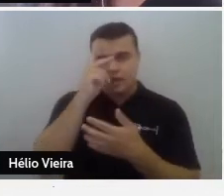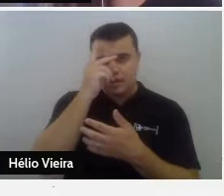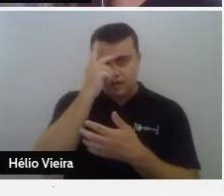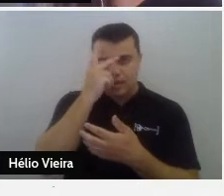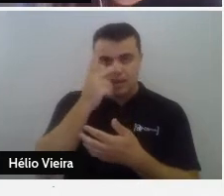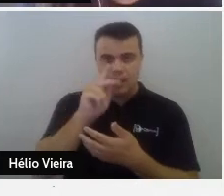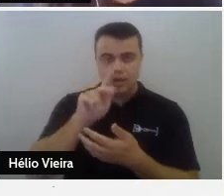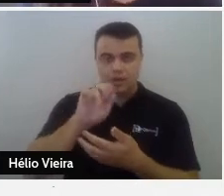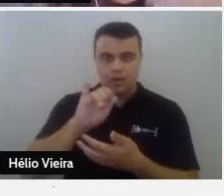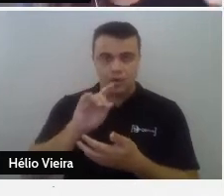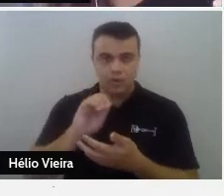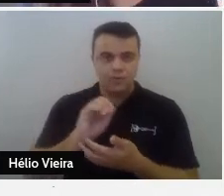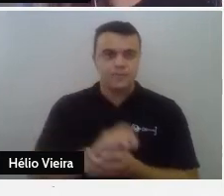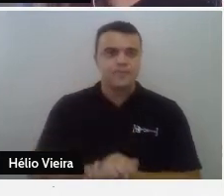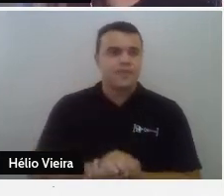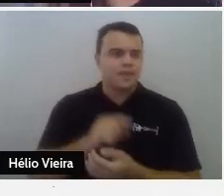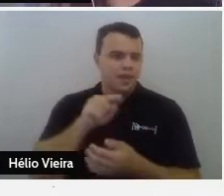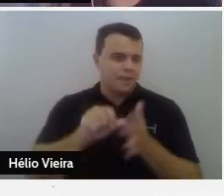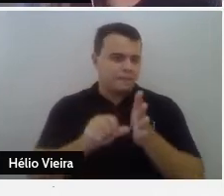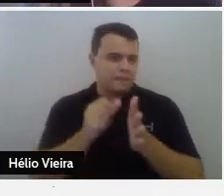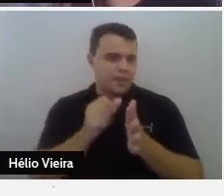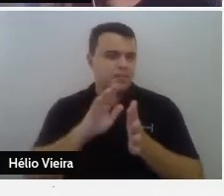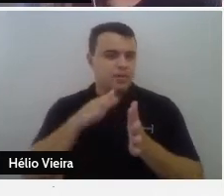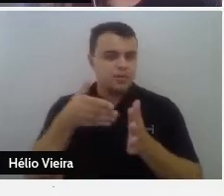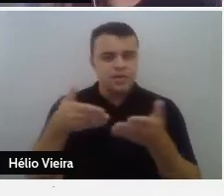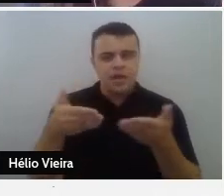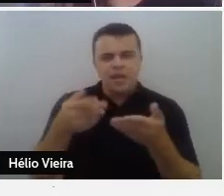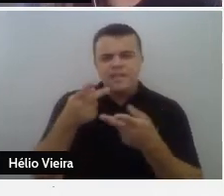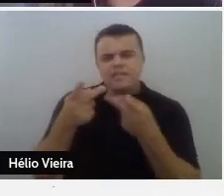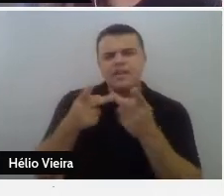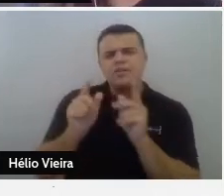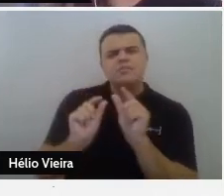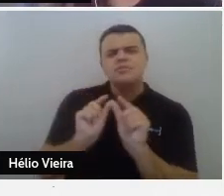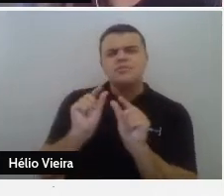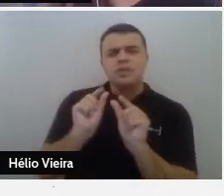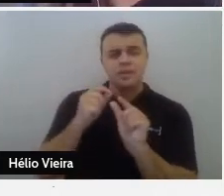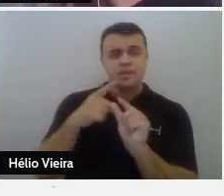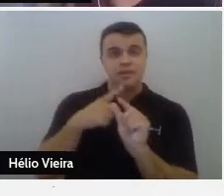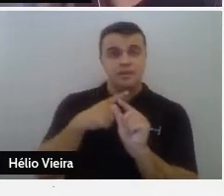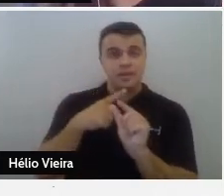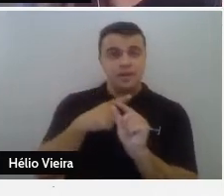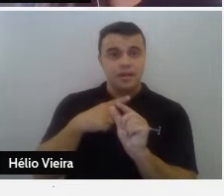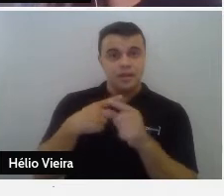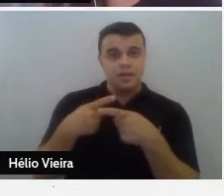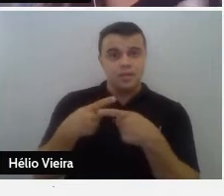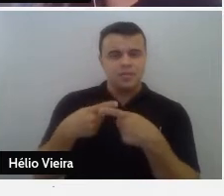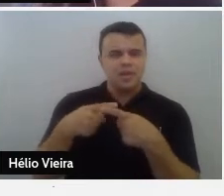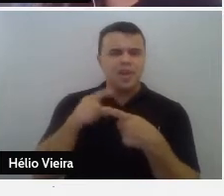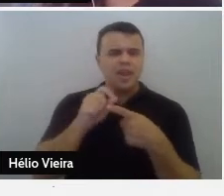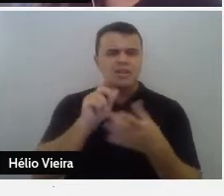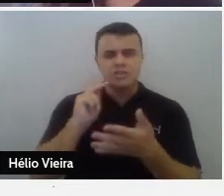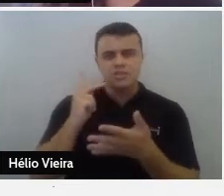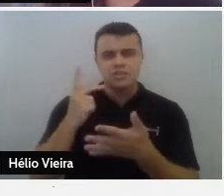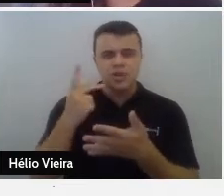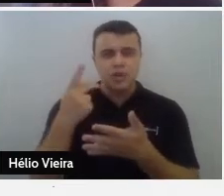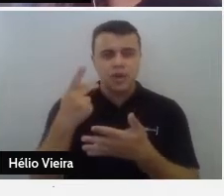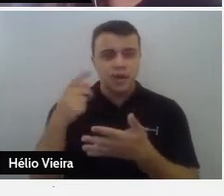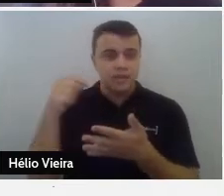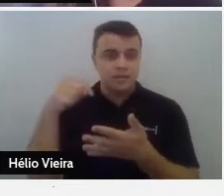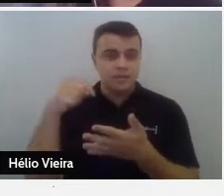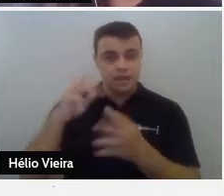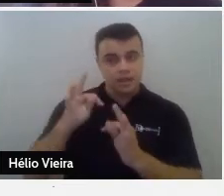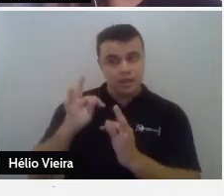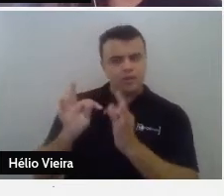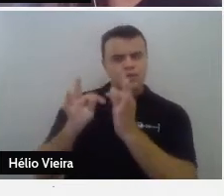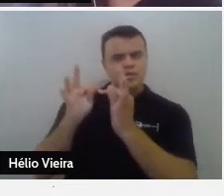Viana. No primeiro episódio, nós falamos um pouquinho sobre a história, né, da